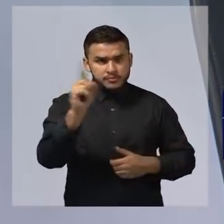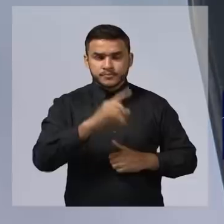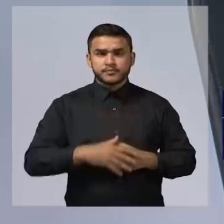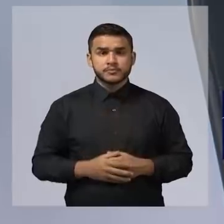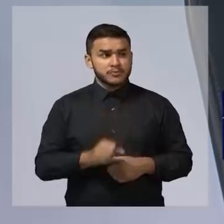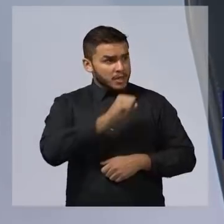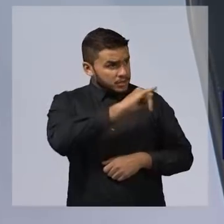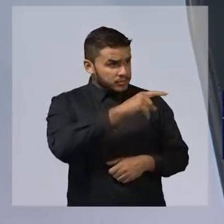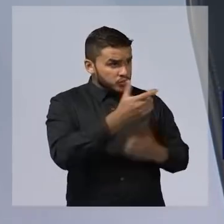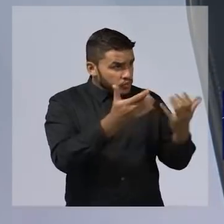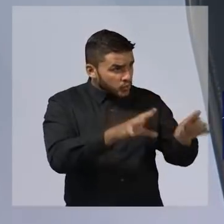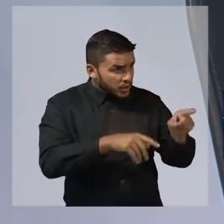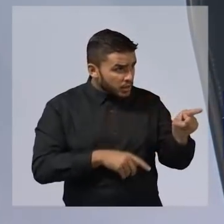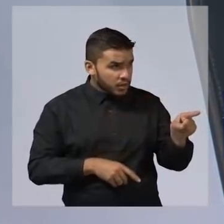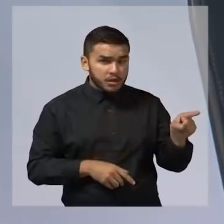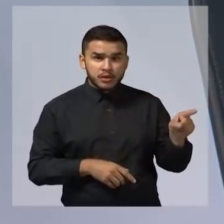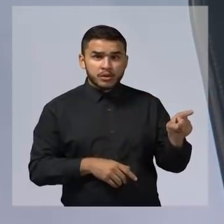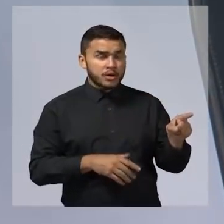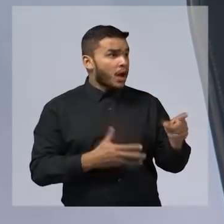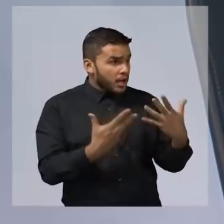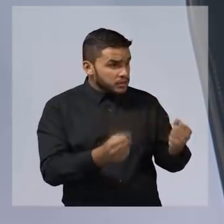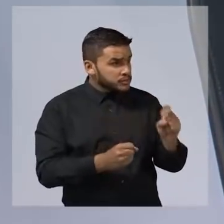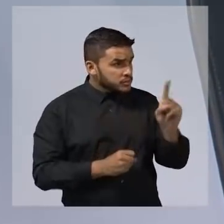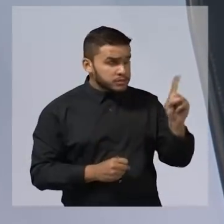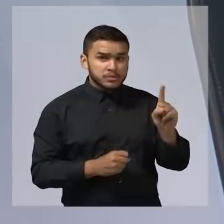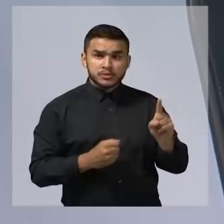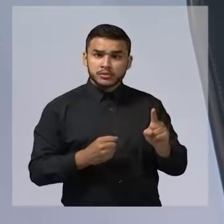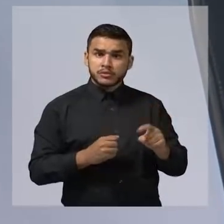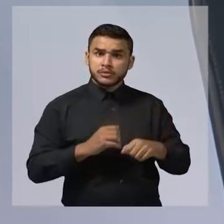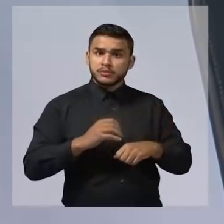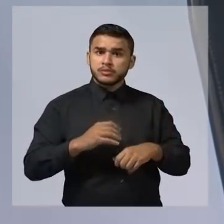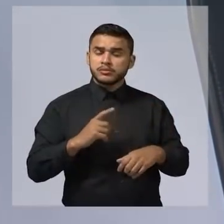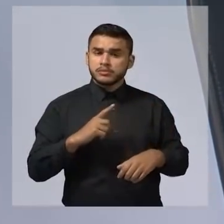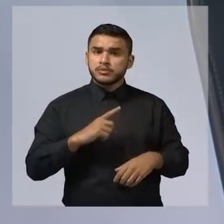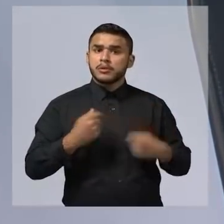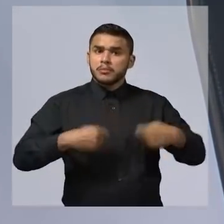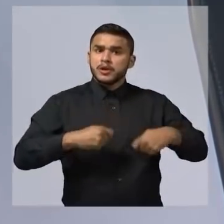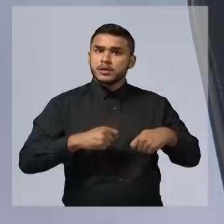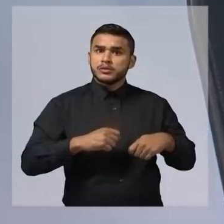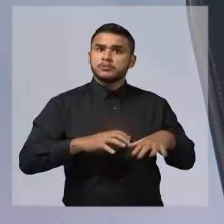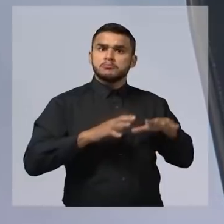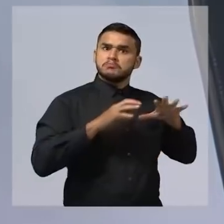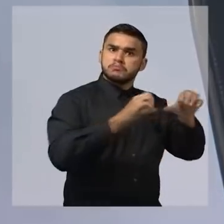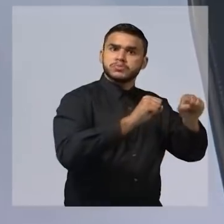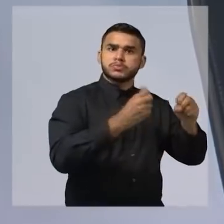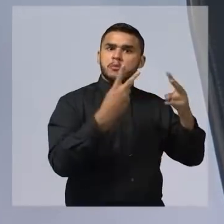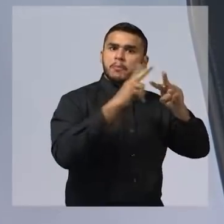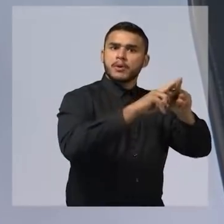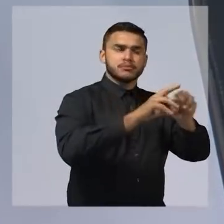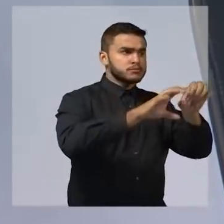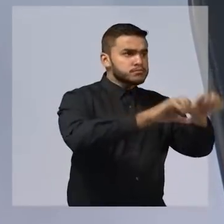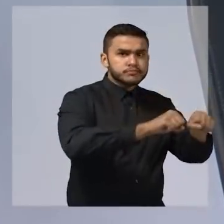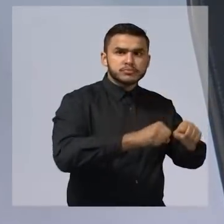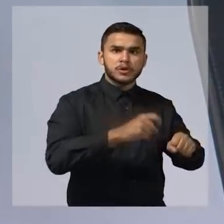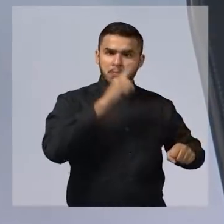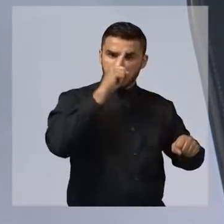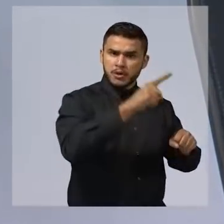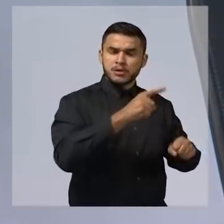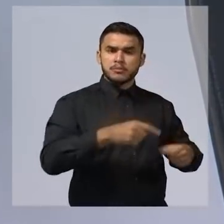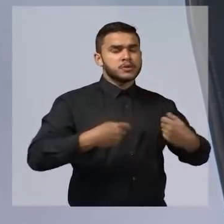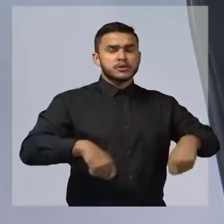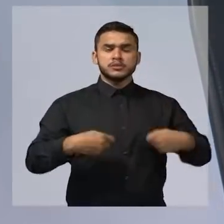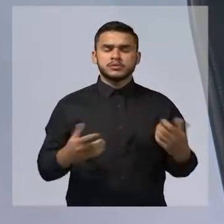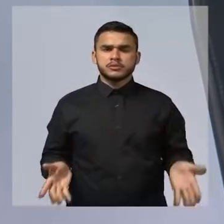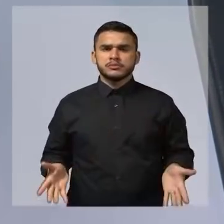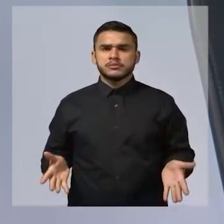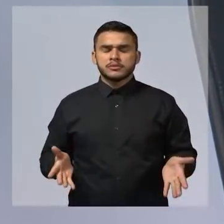resistência, ao que? O uso da força, lógico, o uso da força moderado, o uso da força diferenciado. E usamos e autuamos, e mesmo assim,